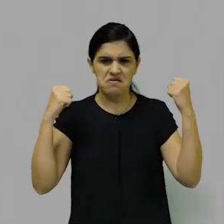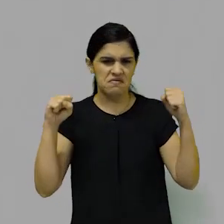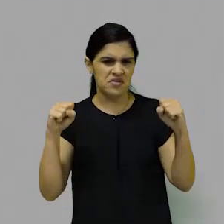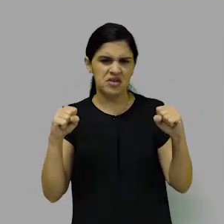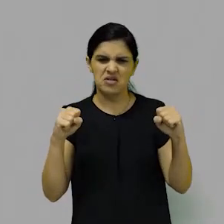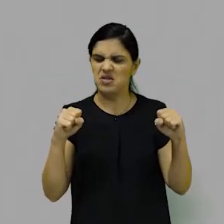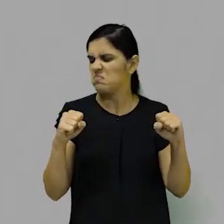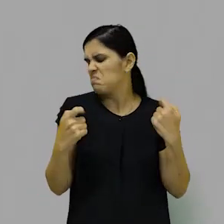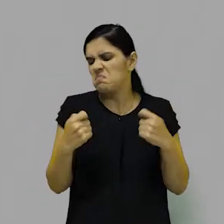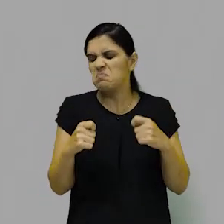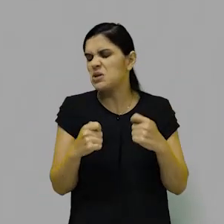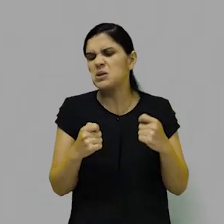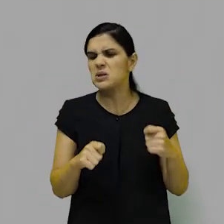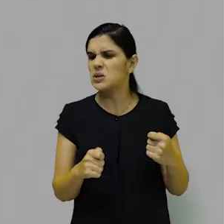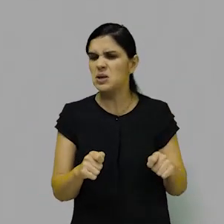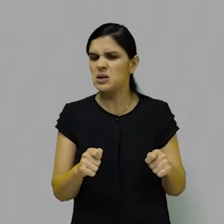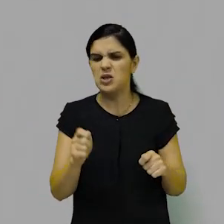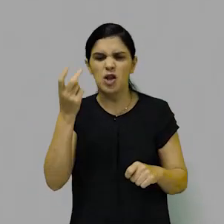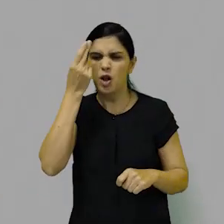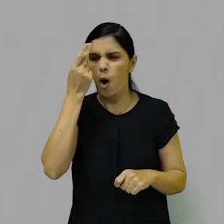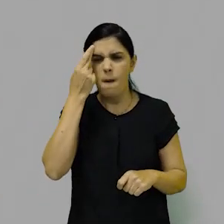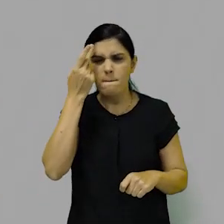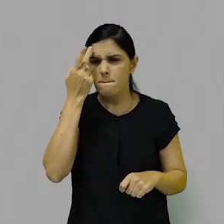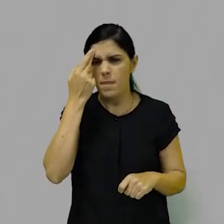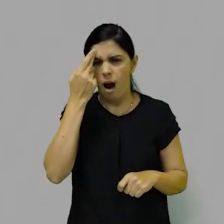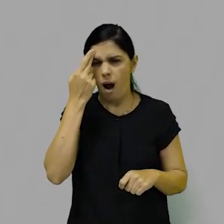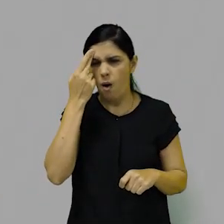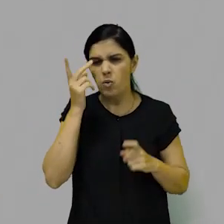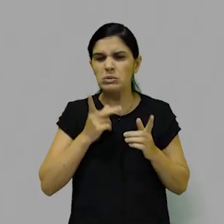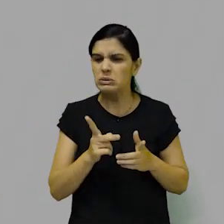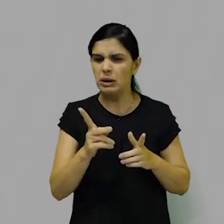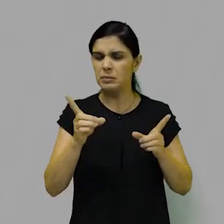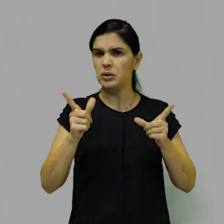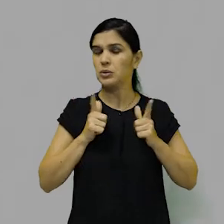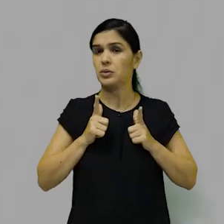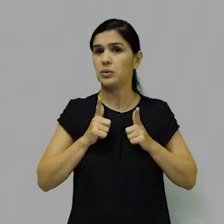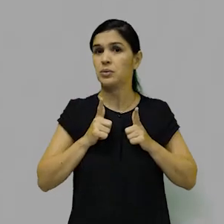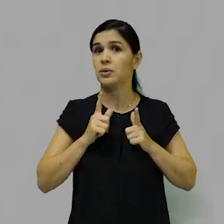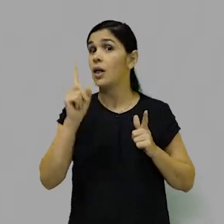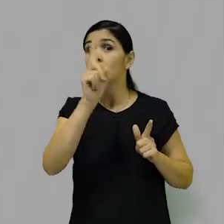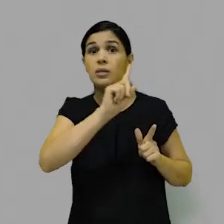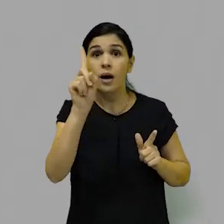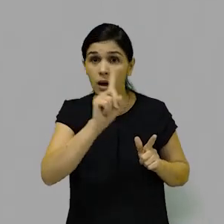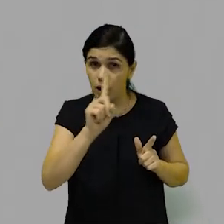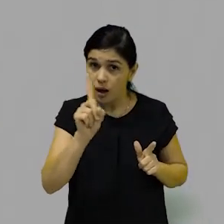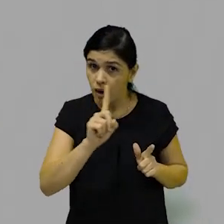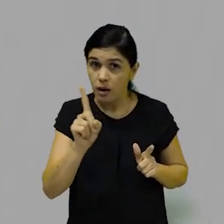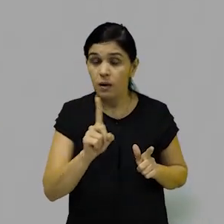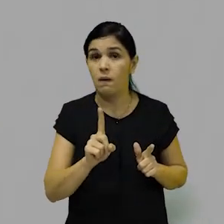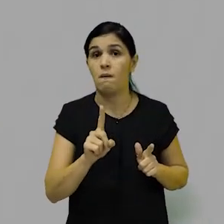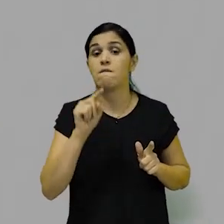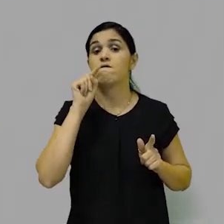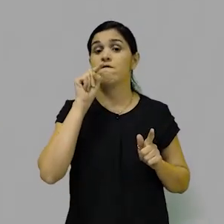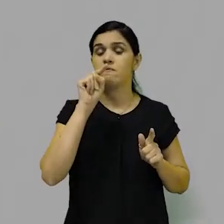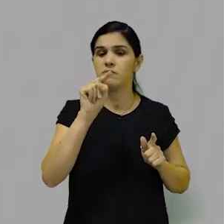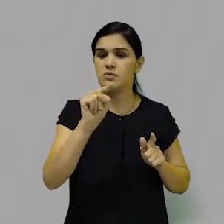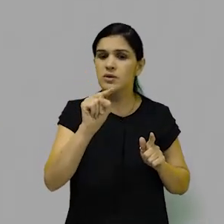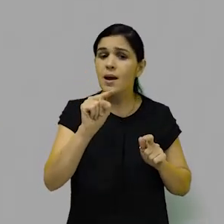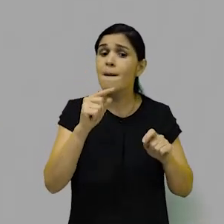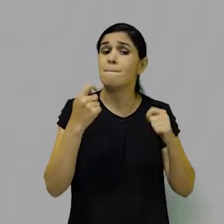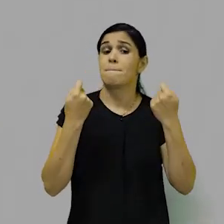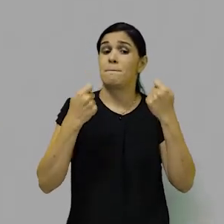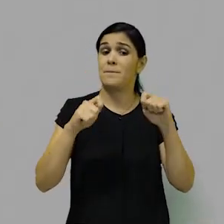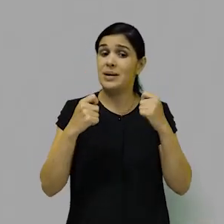exercícios físicos em busca de melhorar a minha saúde, com o objetivo de queimar a gordura corporal,